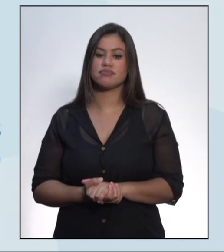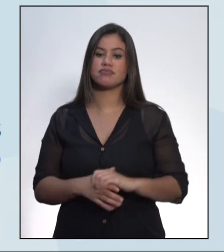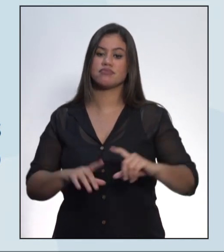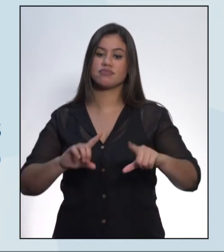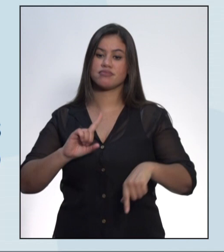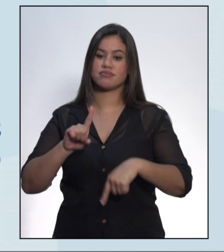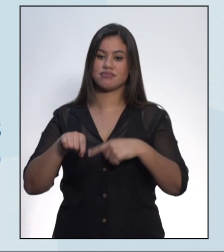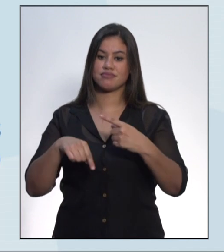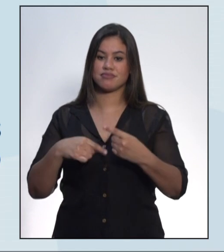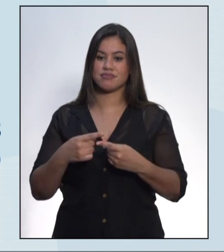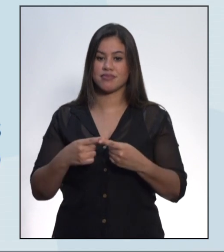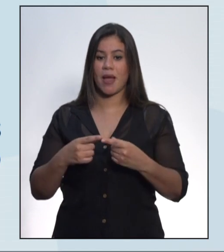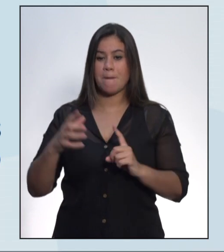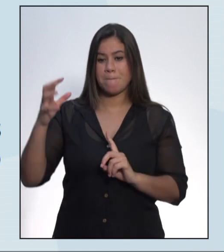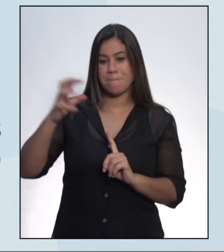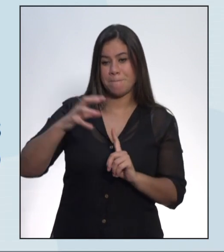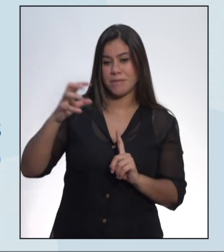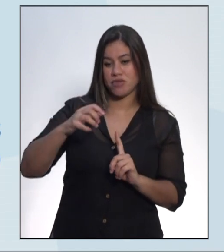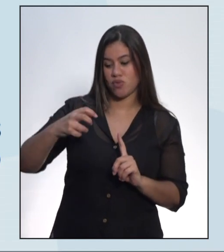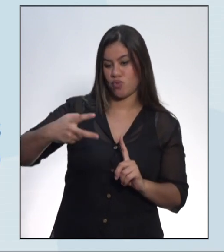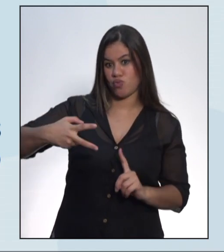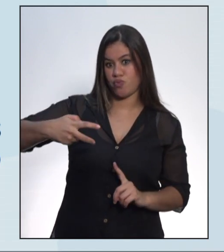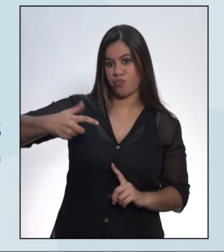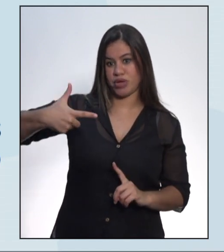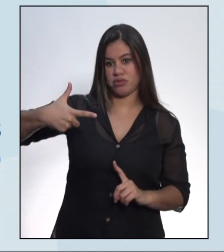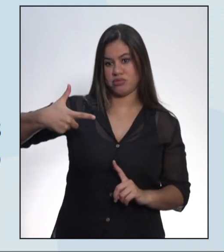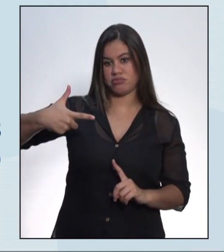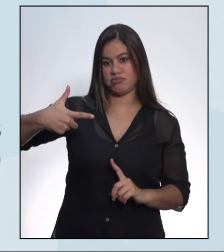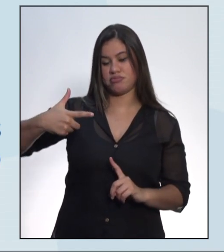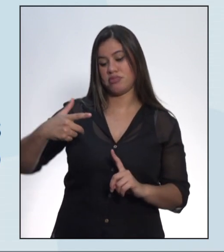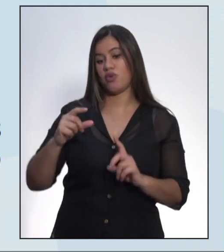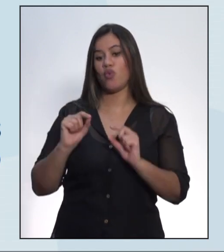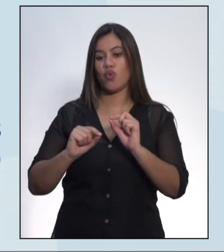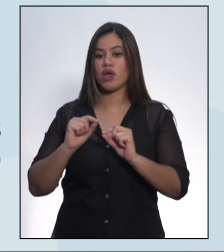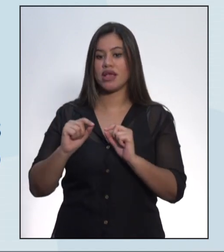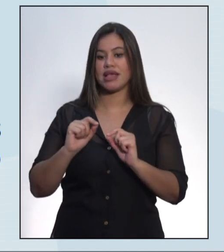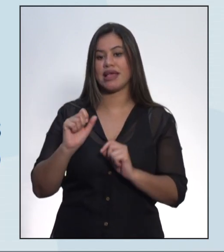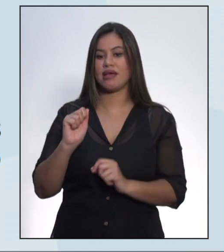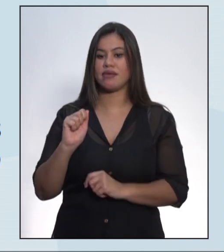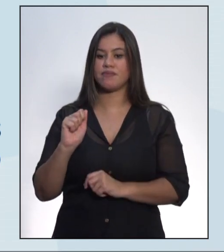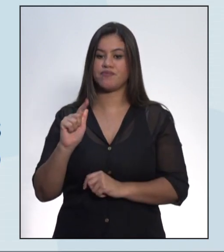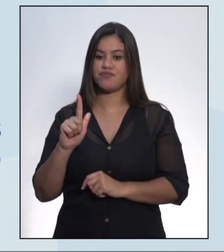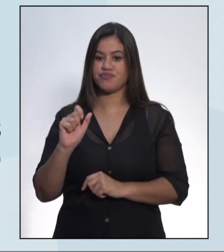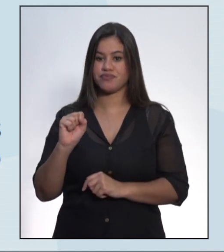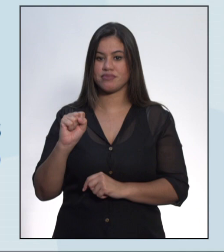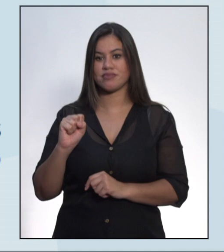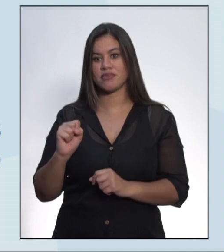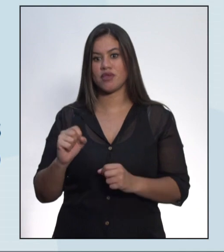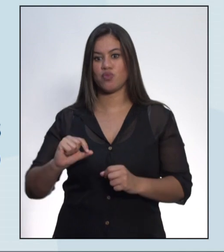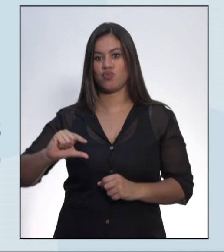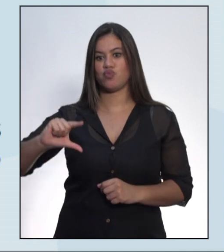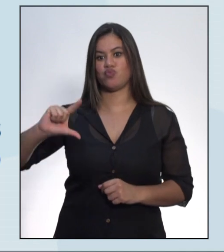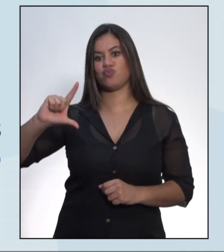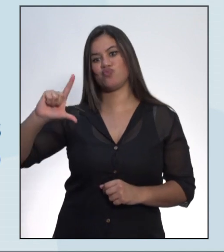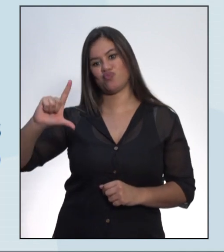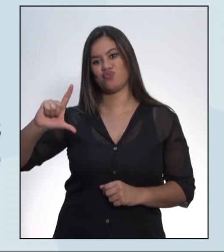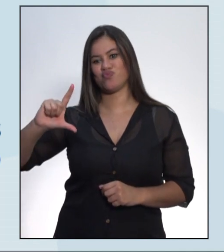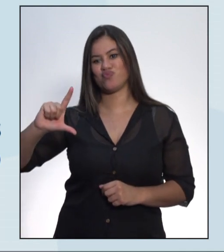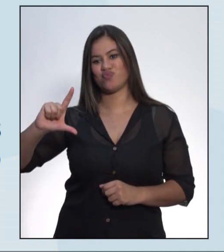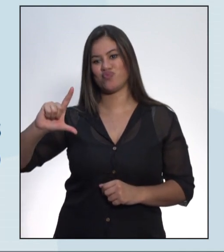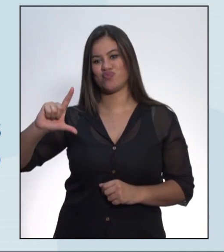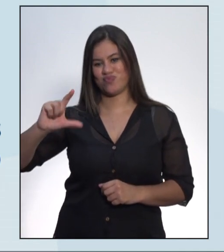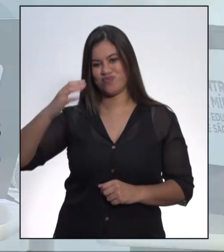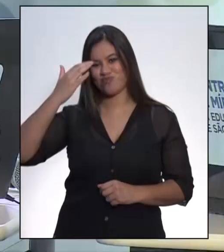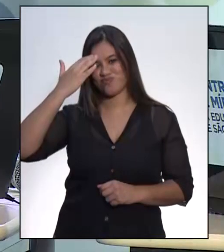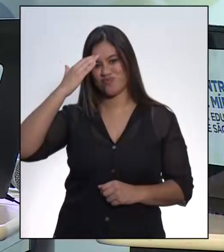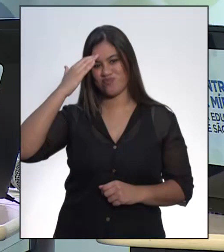a diminuição da pressão desloca o equilíbrio para o sentido com o maior número de mols de gás. Então, menos pressão, o meu